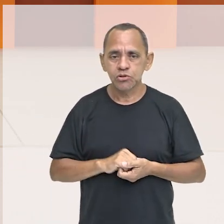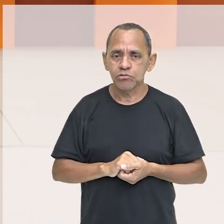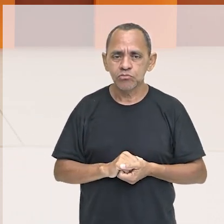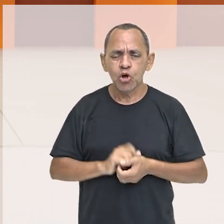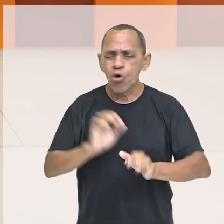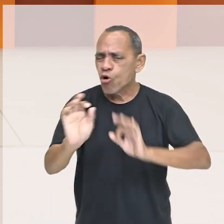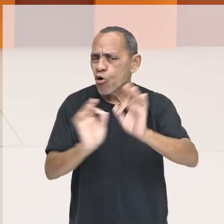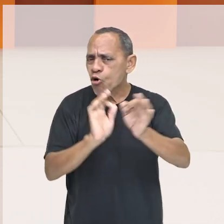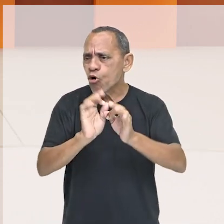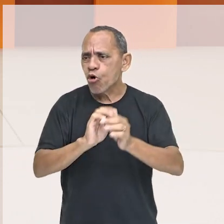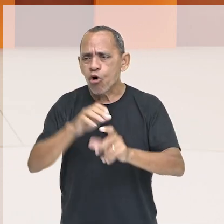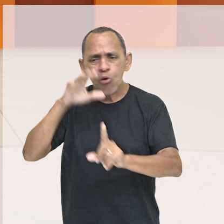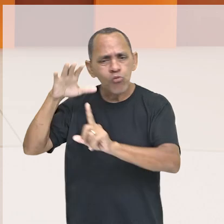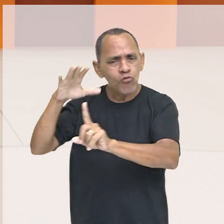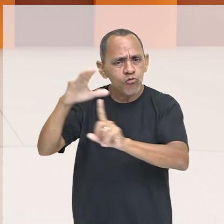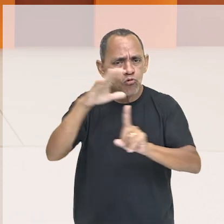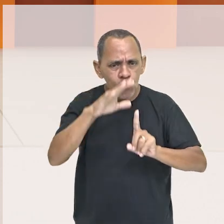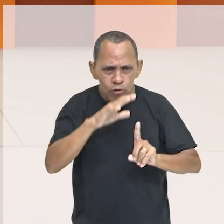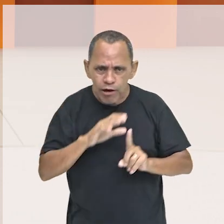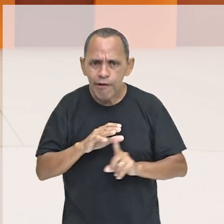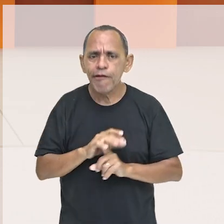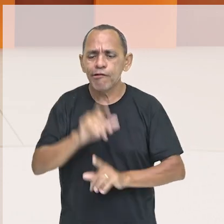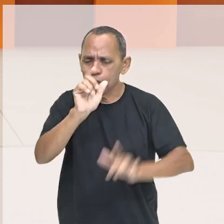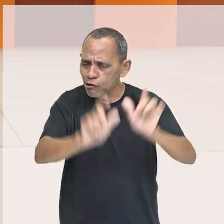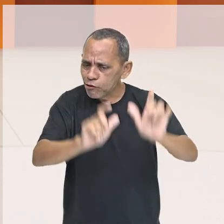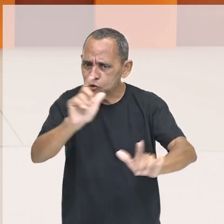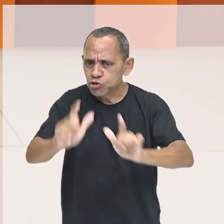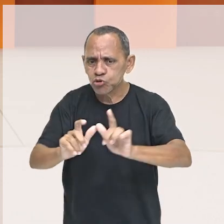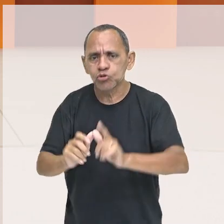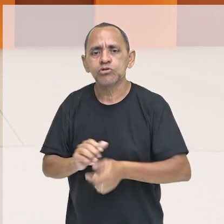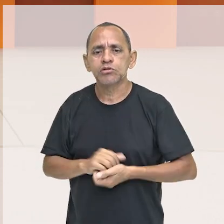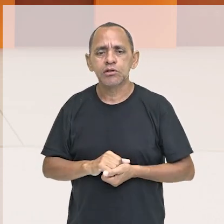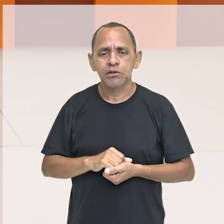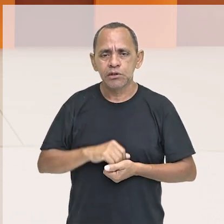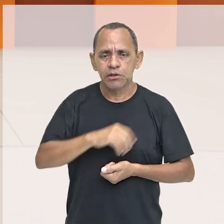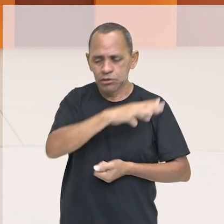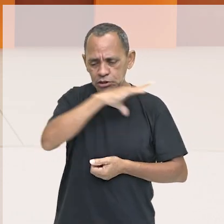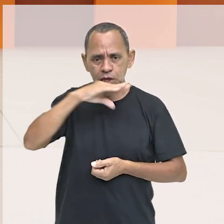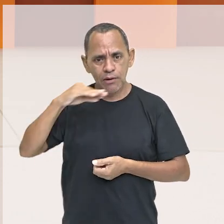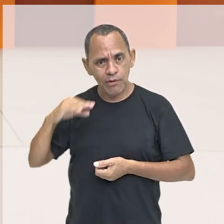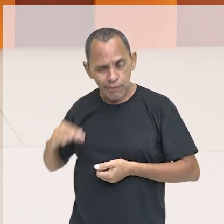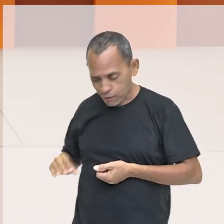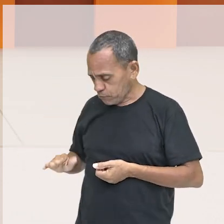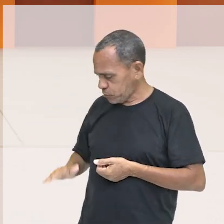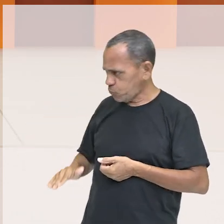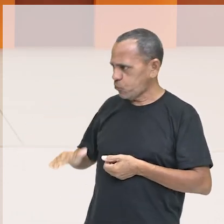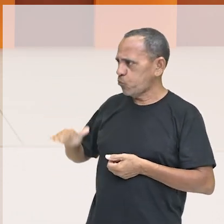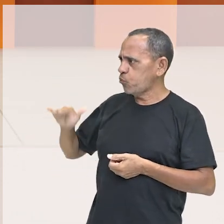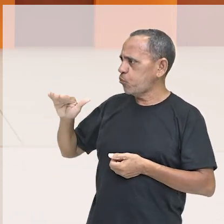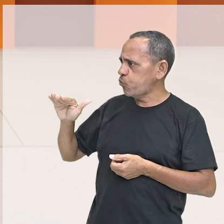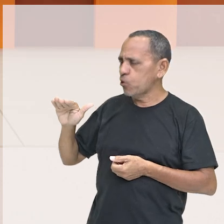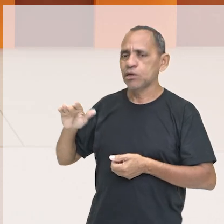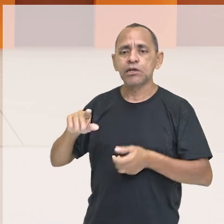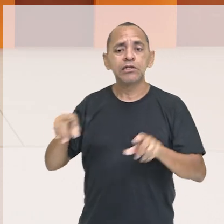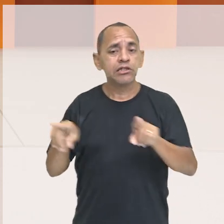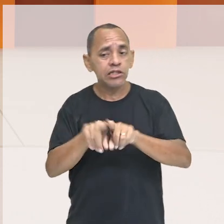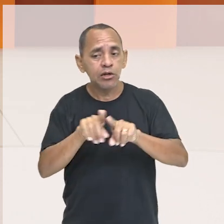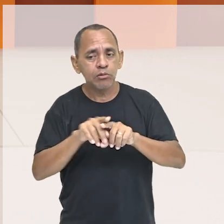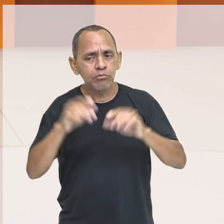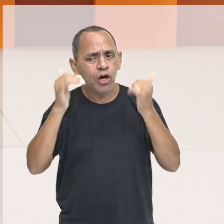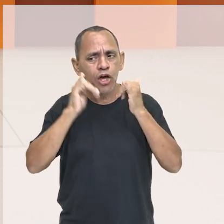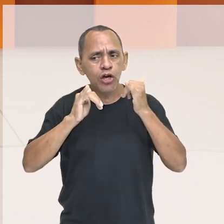dos indivíduos, desde a primeira infância, por meio dos programas televisivos e da